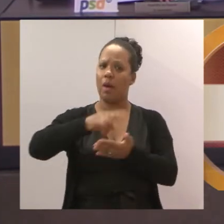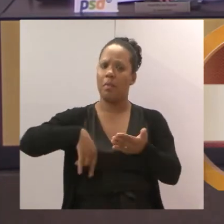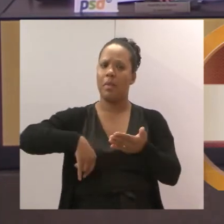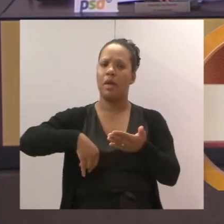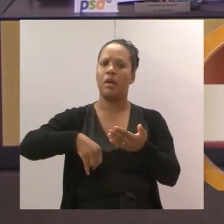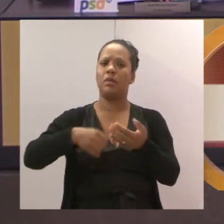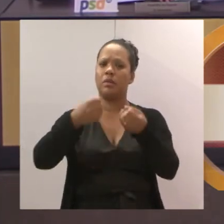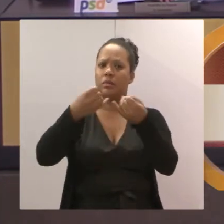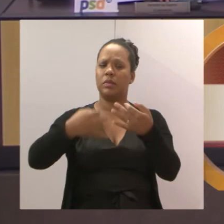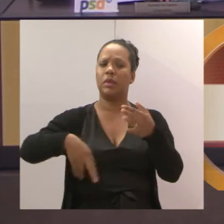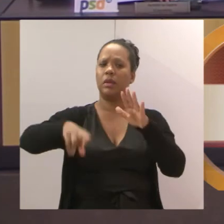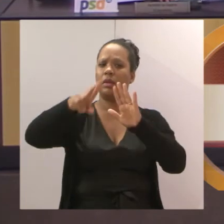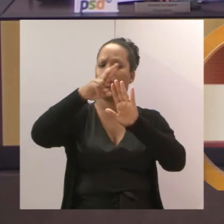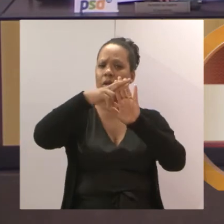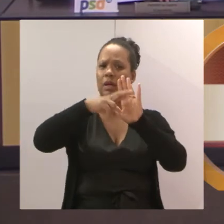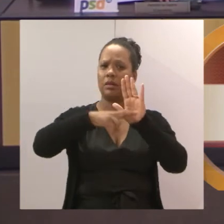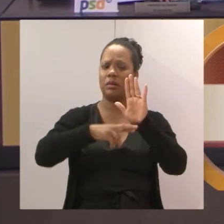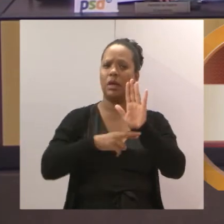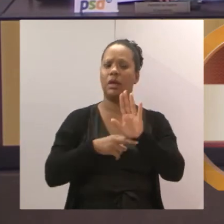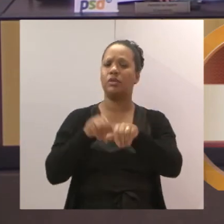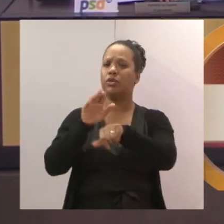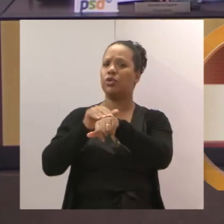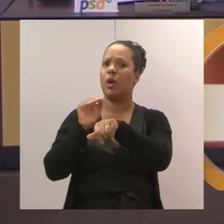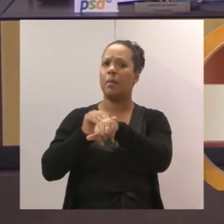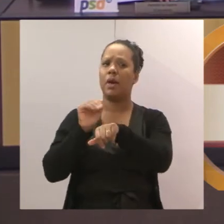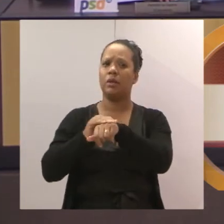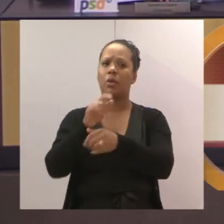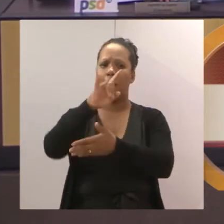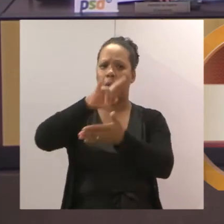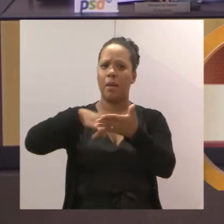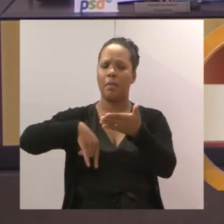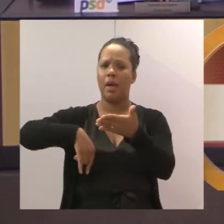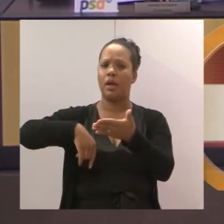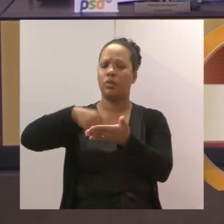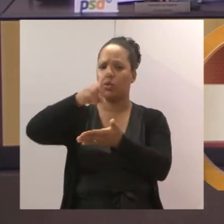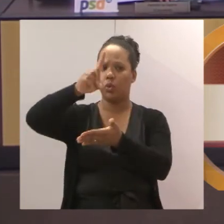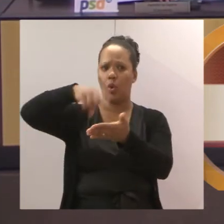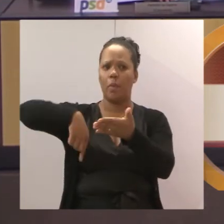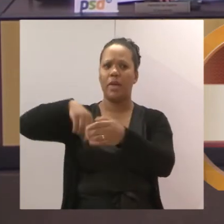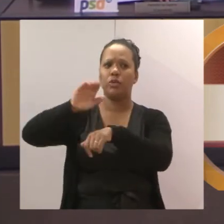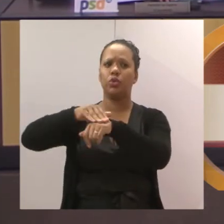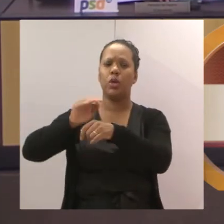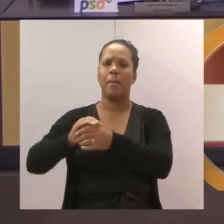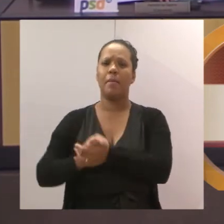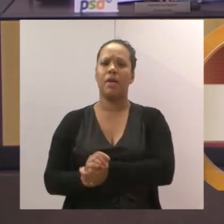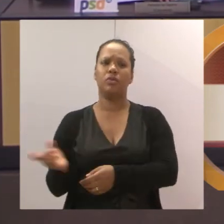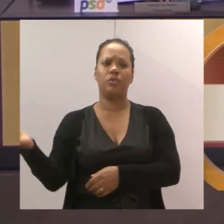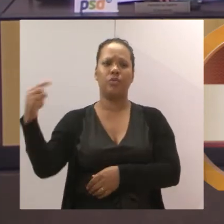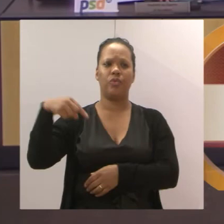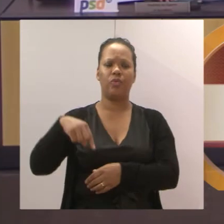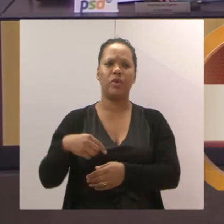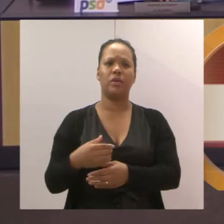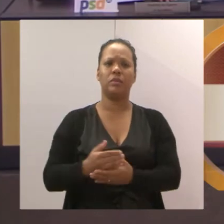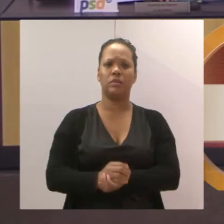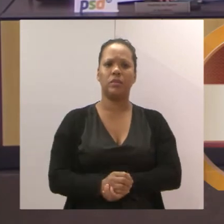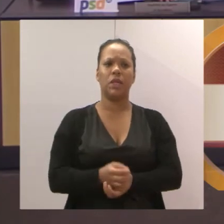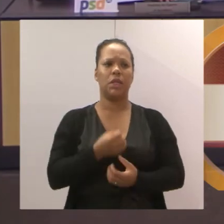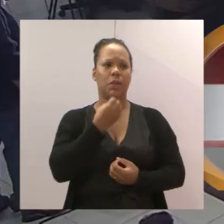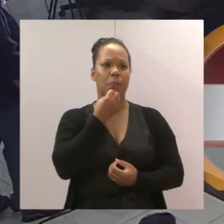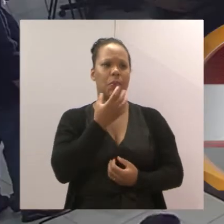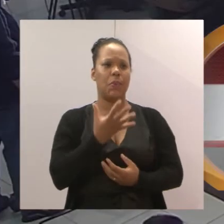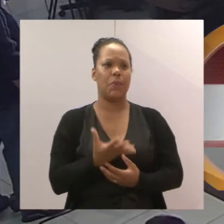tange à intimação pessoal do denunciado. Após será pautada nova sessão de